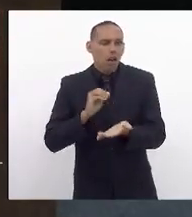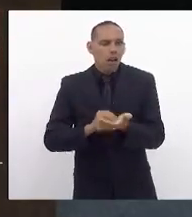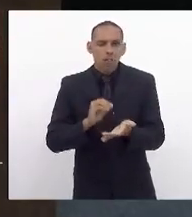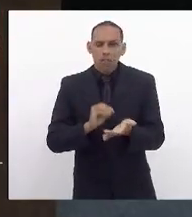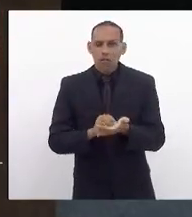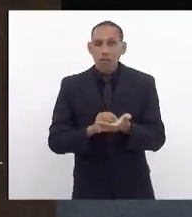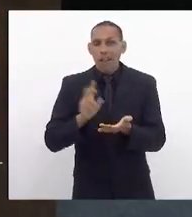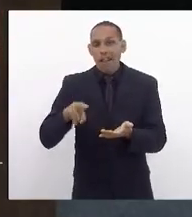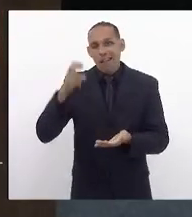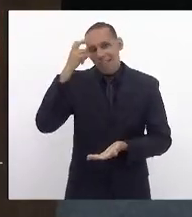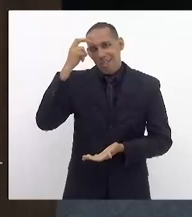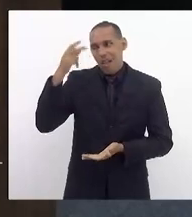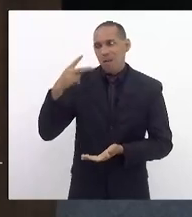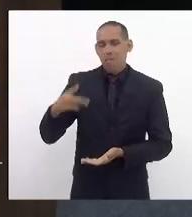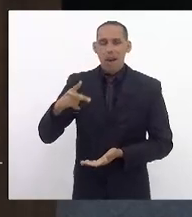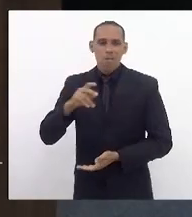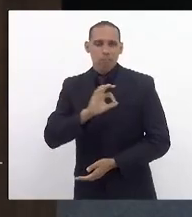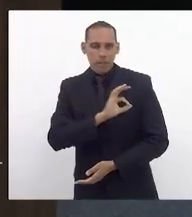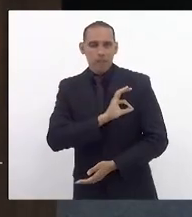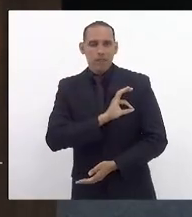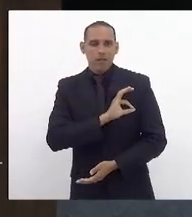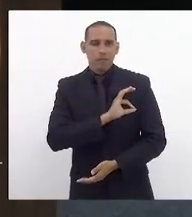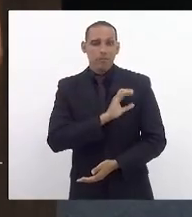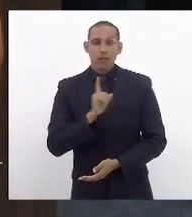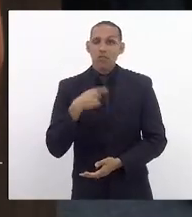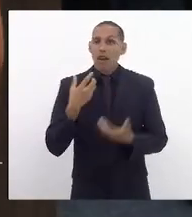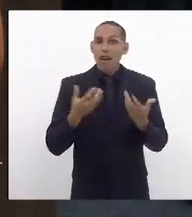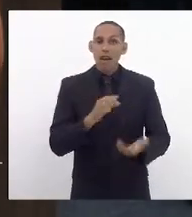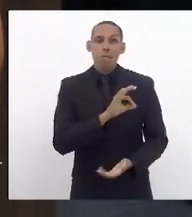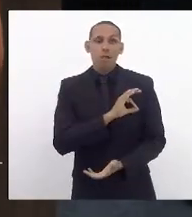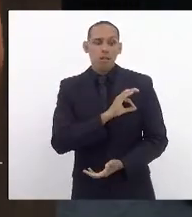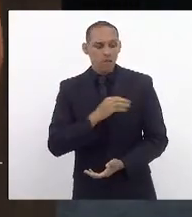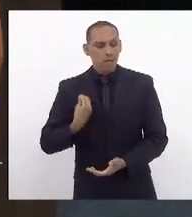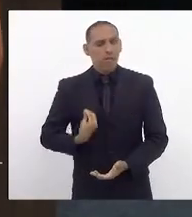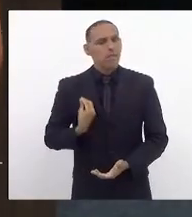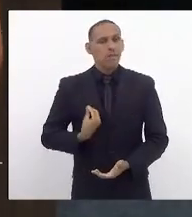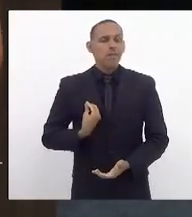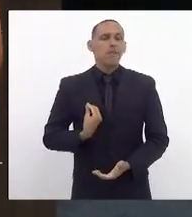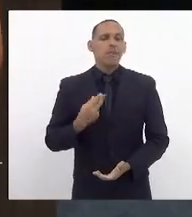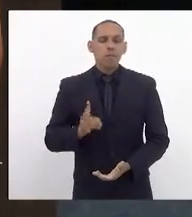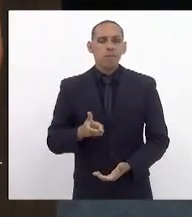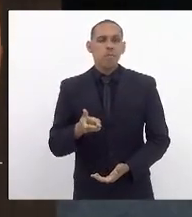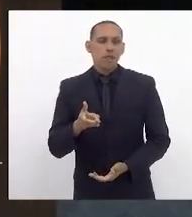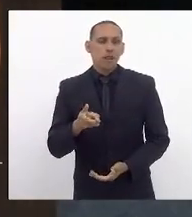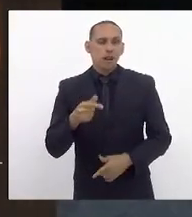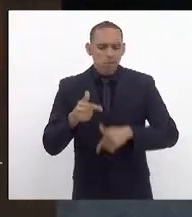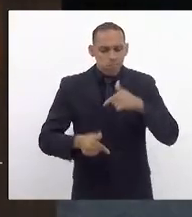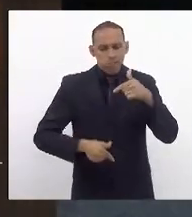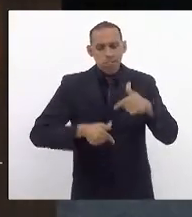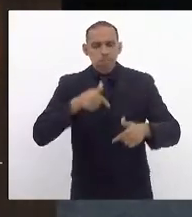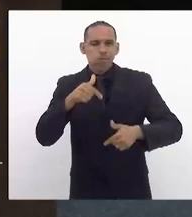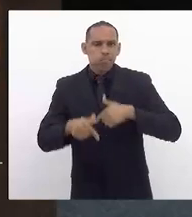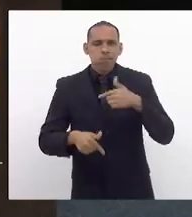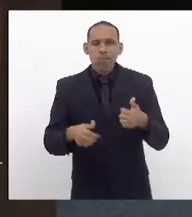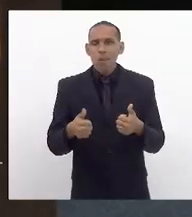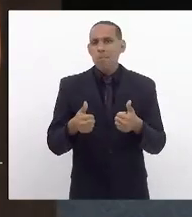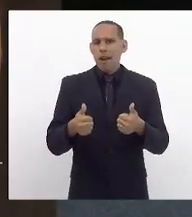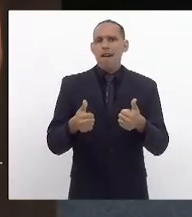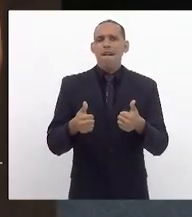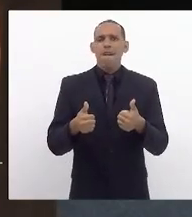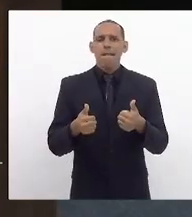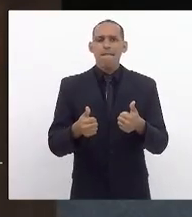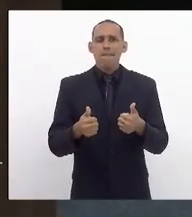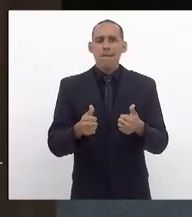a inteligência dessa polícia. A gente quer que a polícia viva e quer que a polícia preste um serviço que não coloque